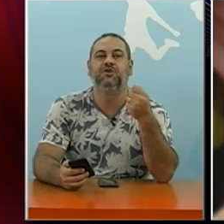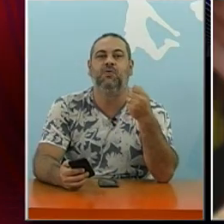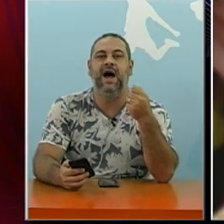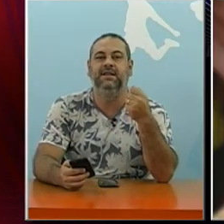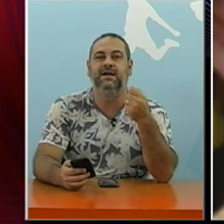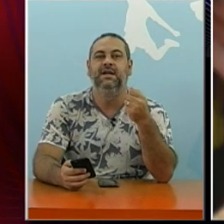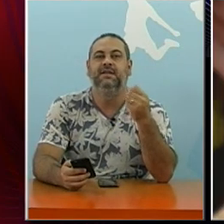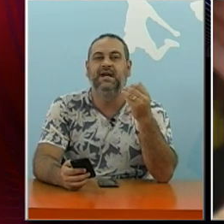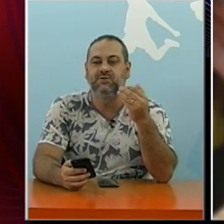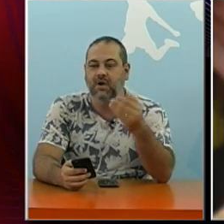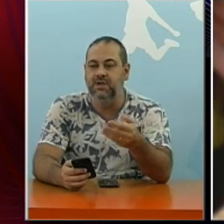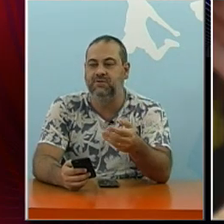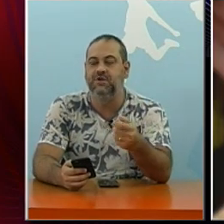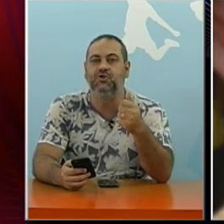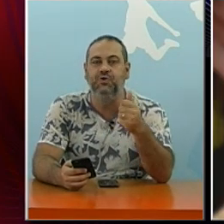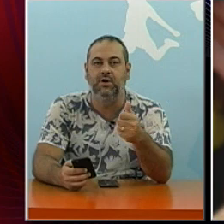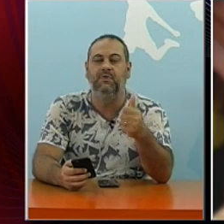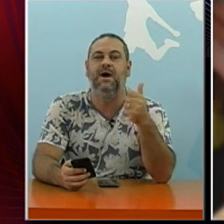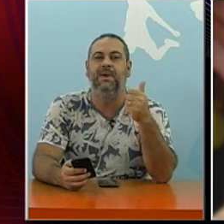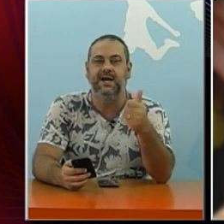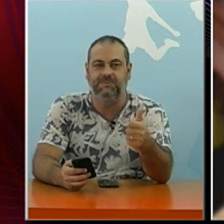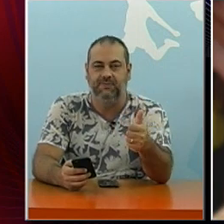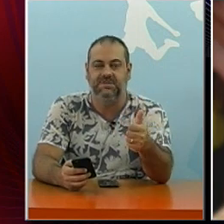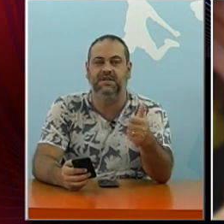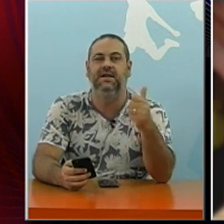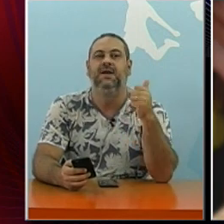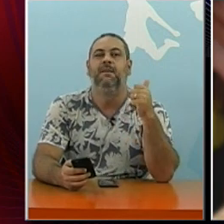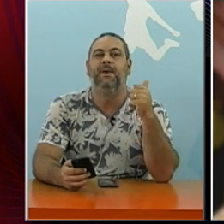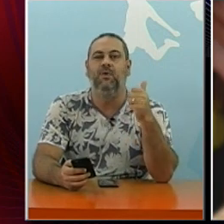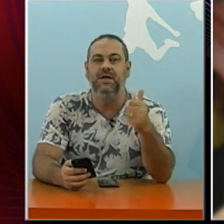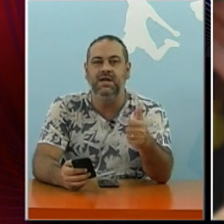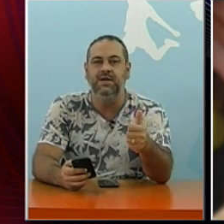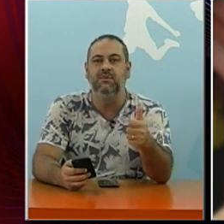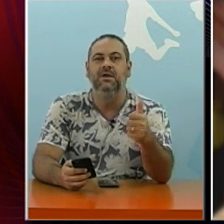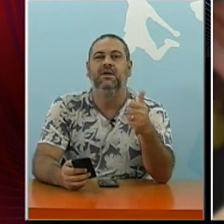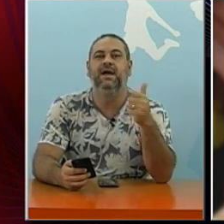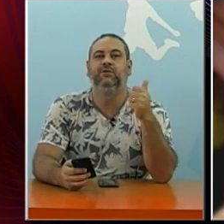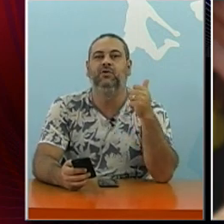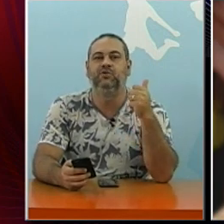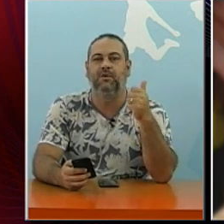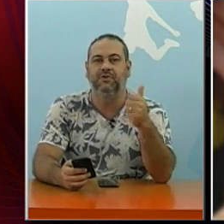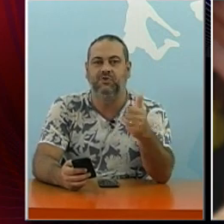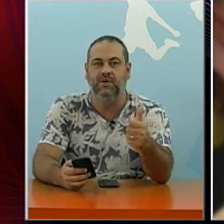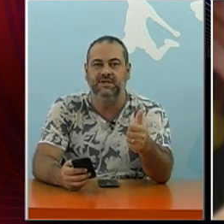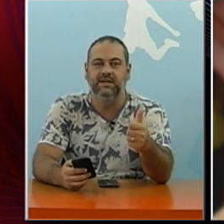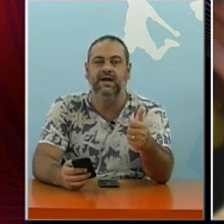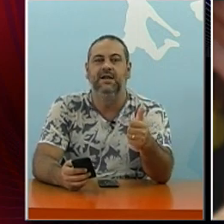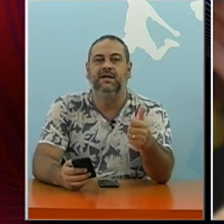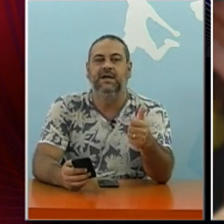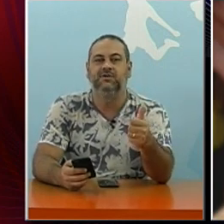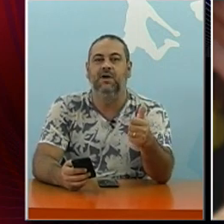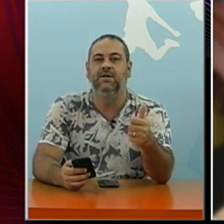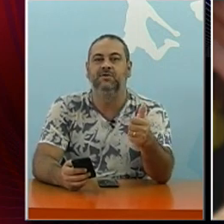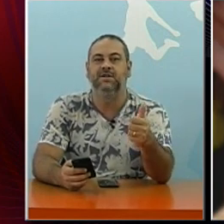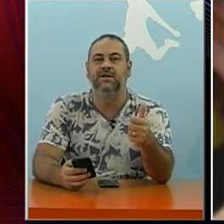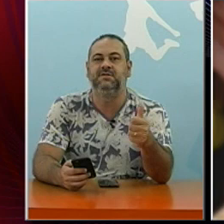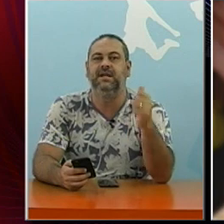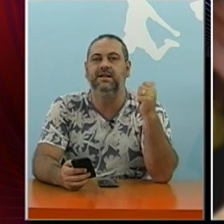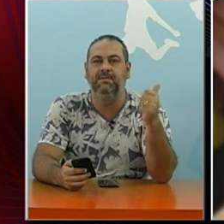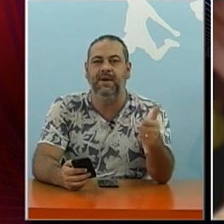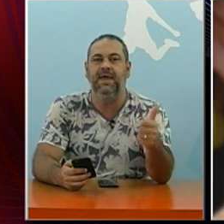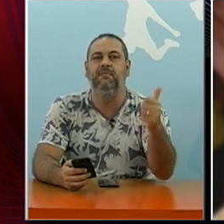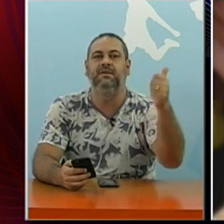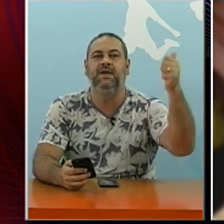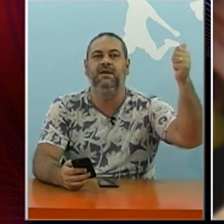essa feijoada da Escolinha do Santos. Júnior, um abraço para você, Paulinho, né? Todos os professores lá da Escolinha do Santos.